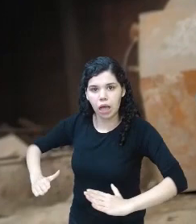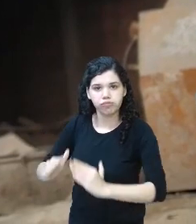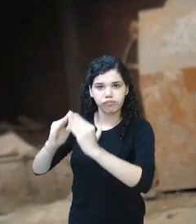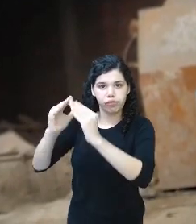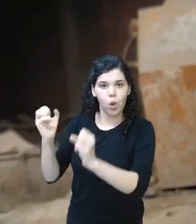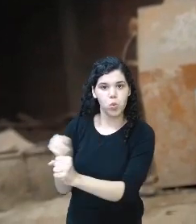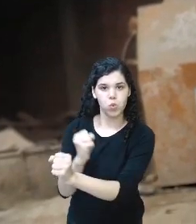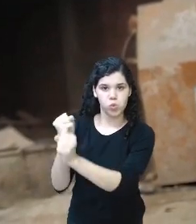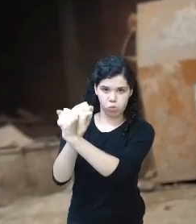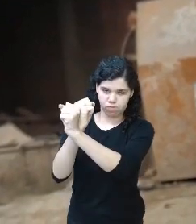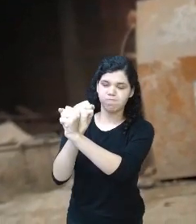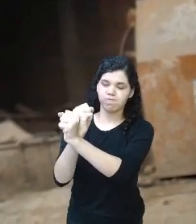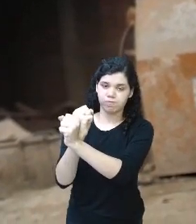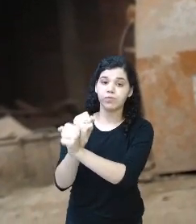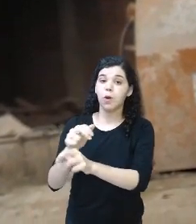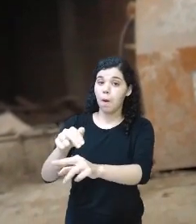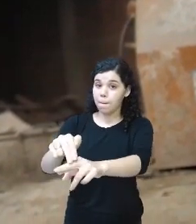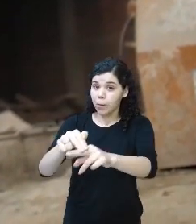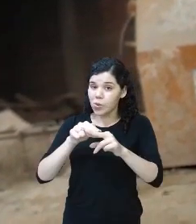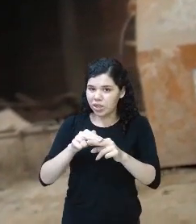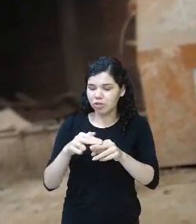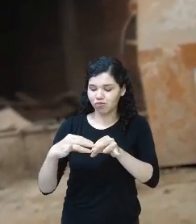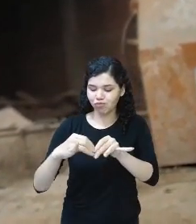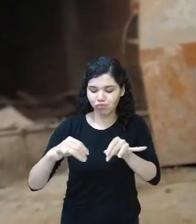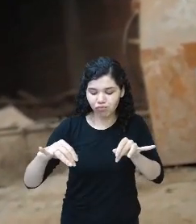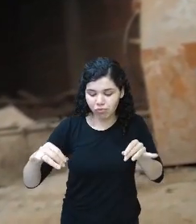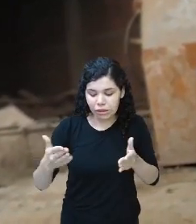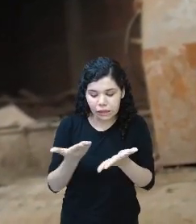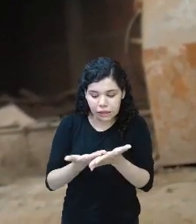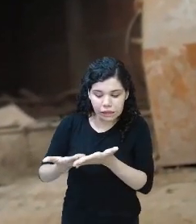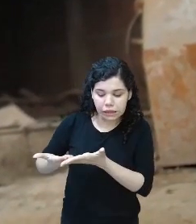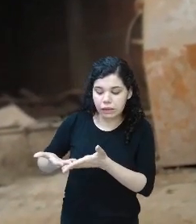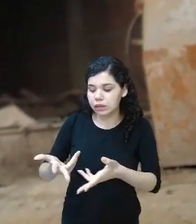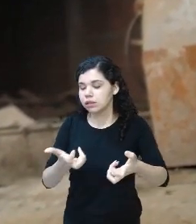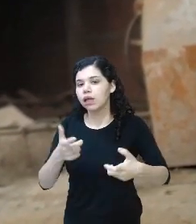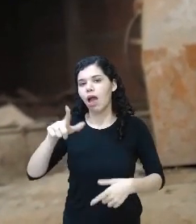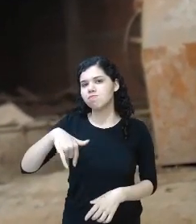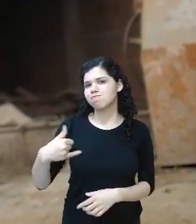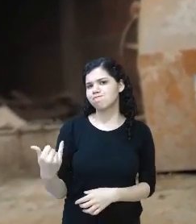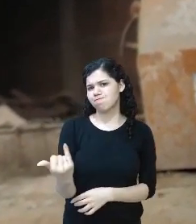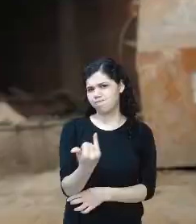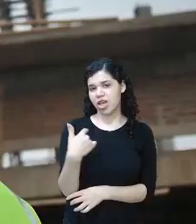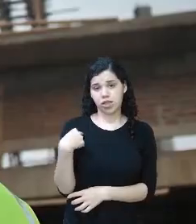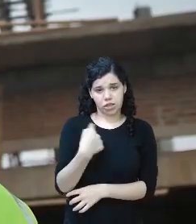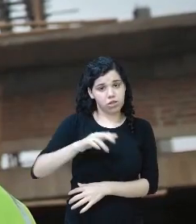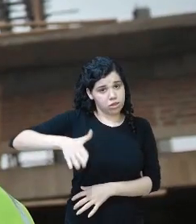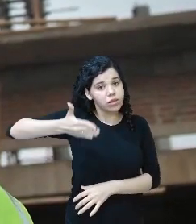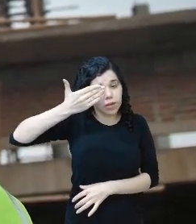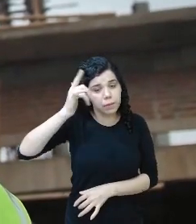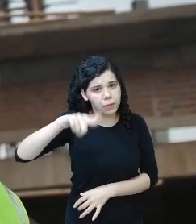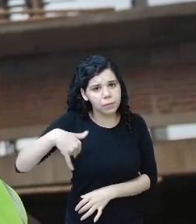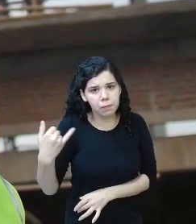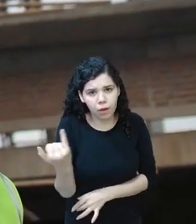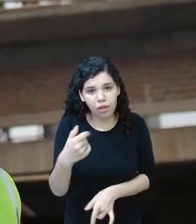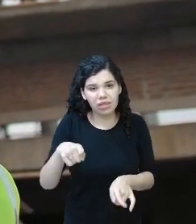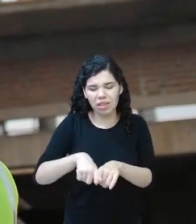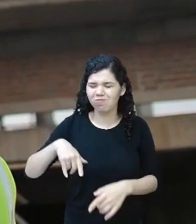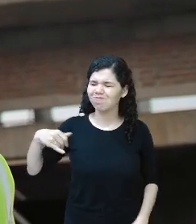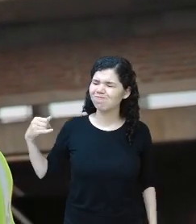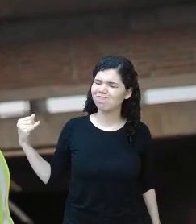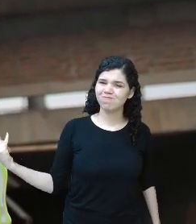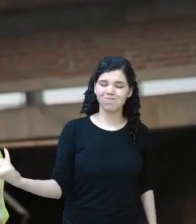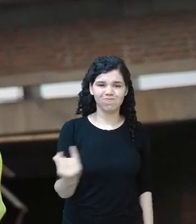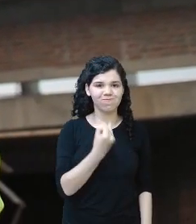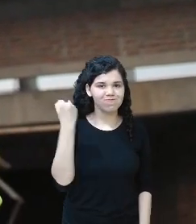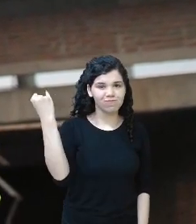certo? Então, o estudo do solo é fundamental. A gente sabe que ele é importante, a gente sabe que ele é